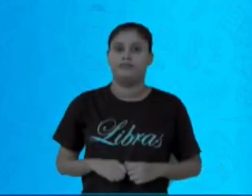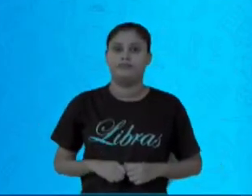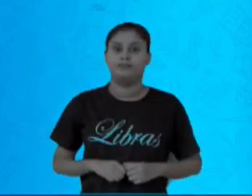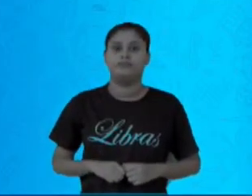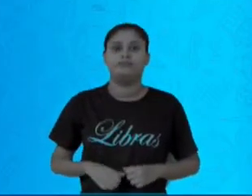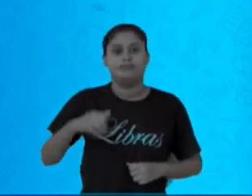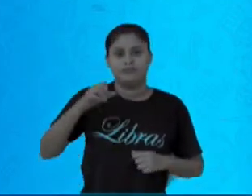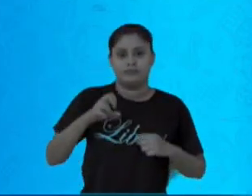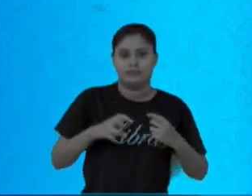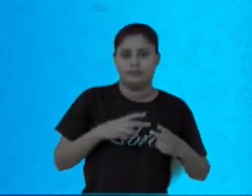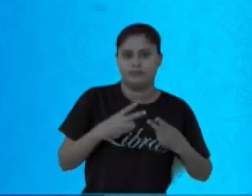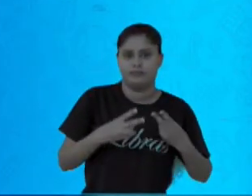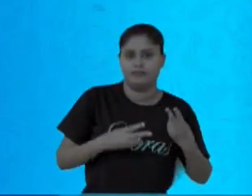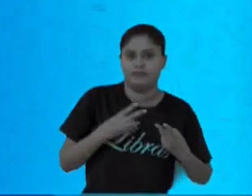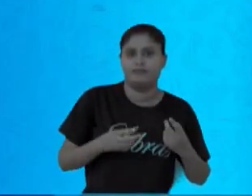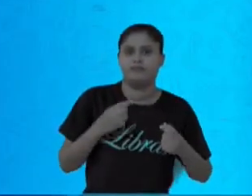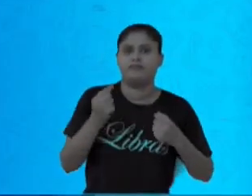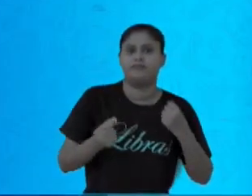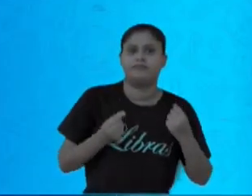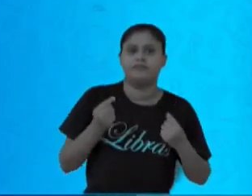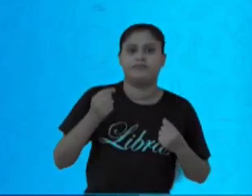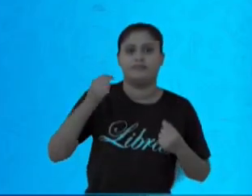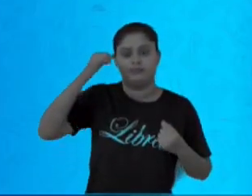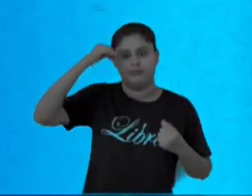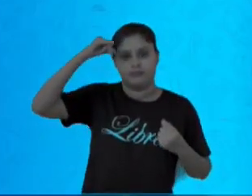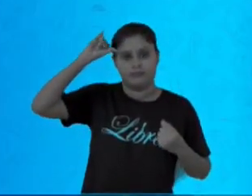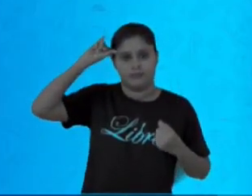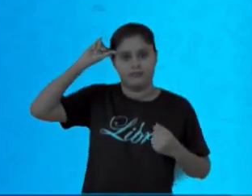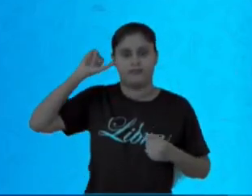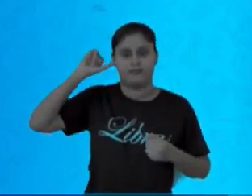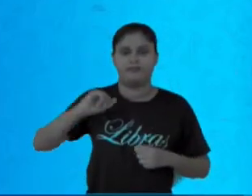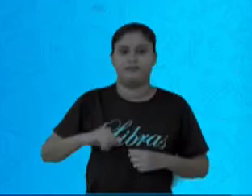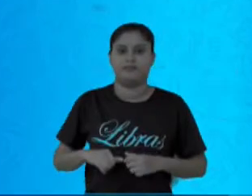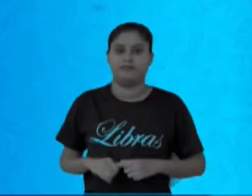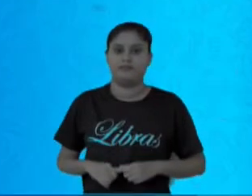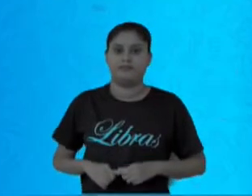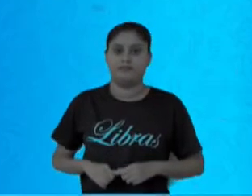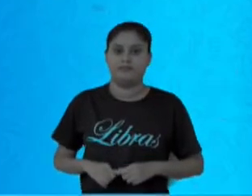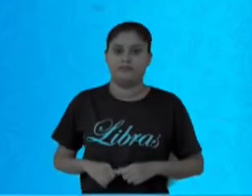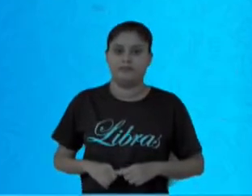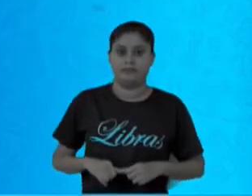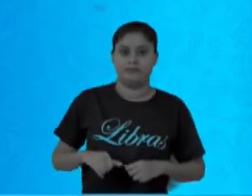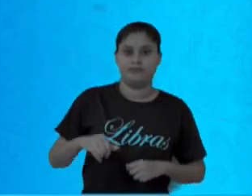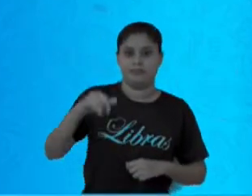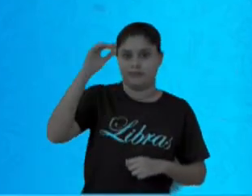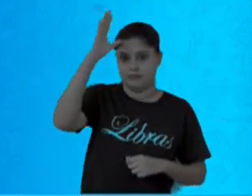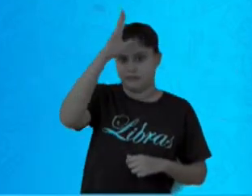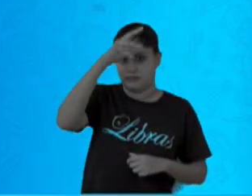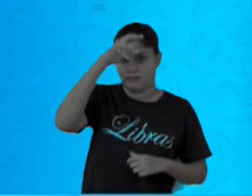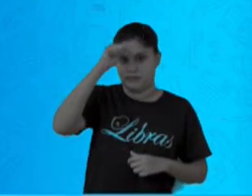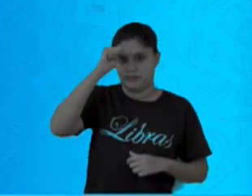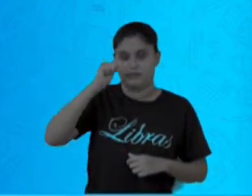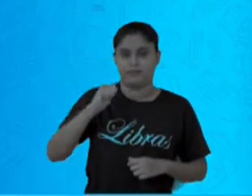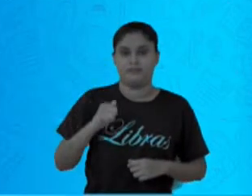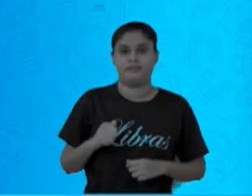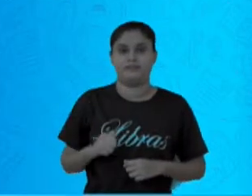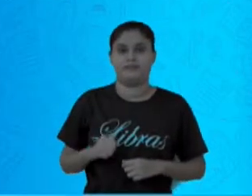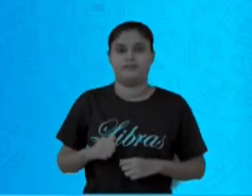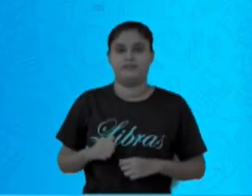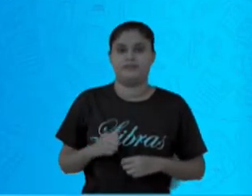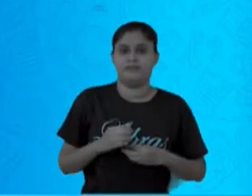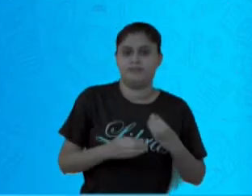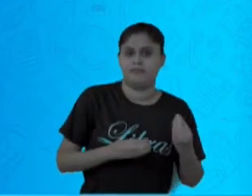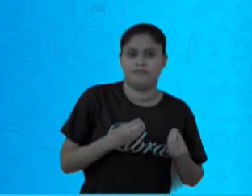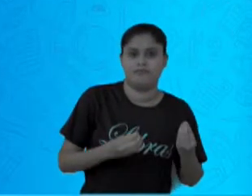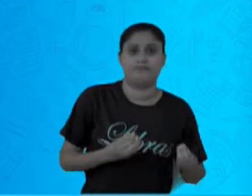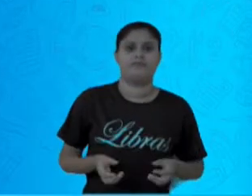E a pecuária? Quando falamos de pecuária, achamos que pecuária é só criação de gados, vacas e bois, não é